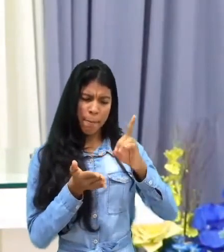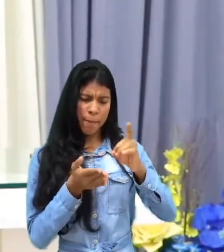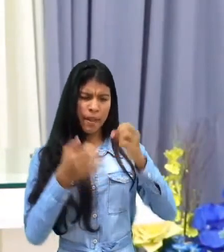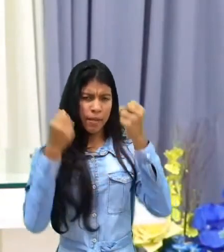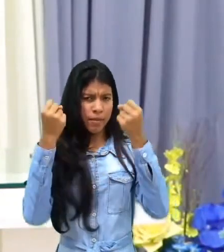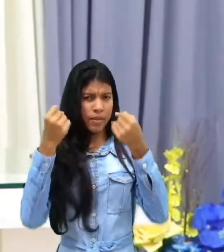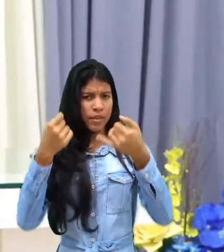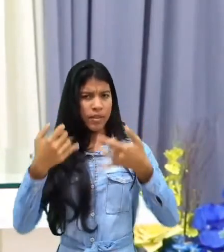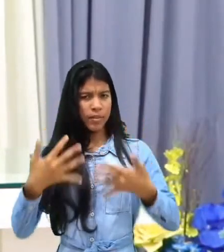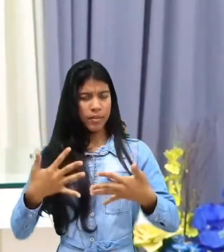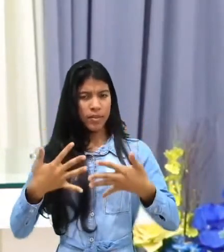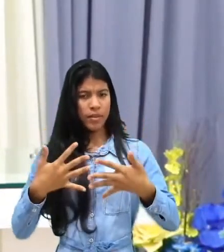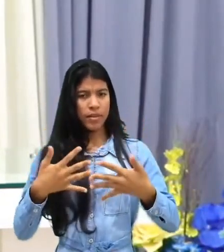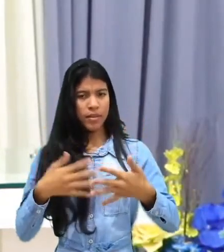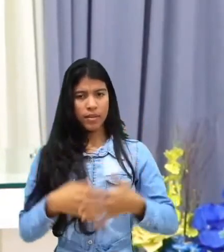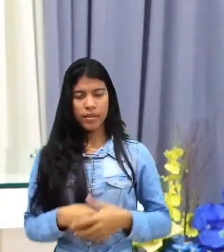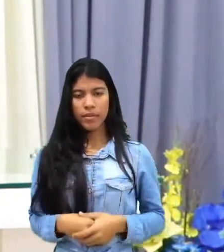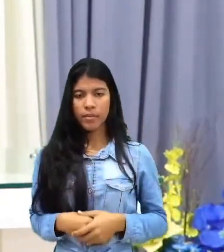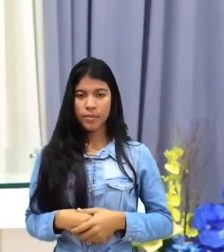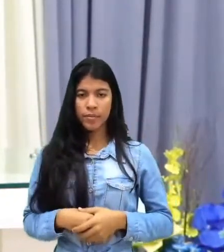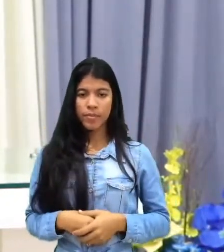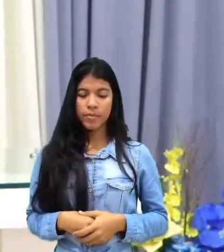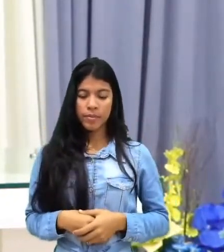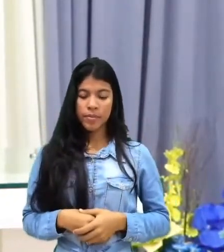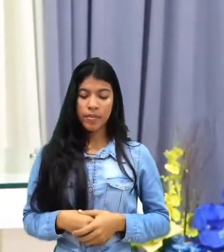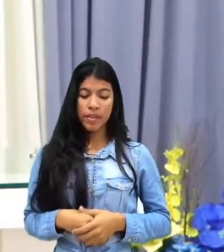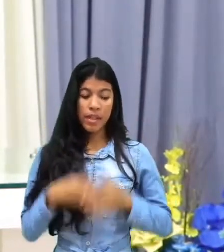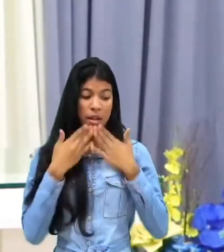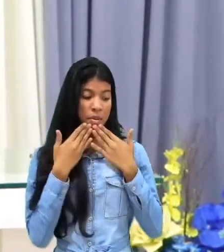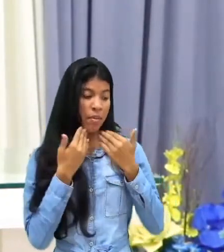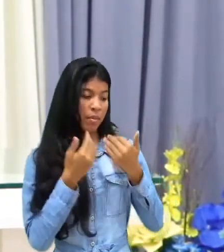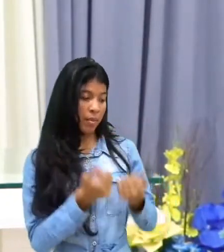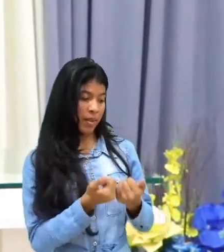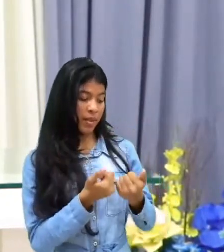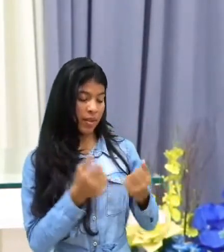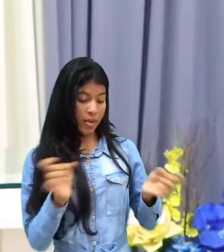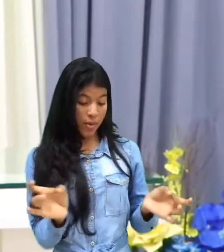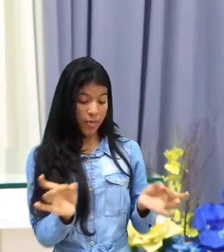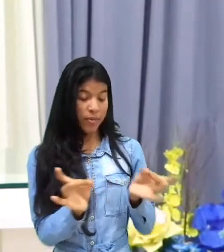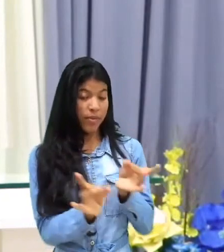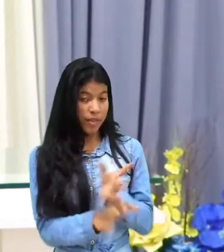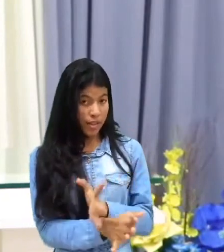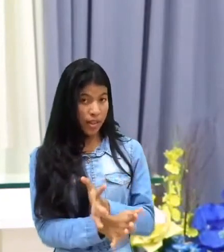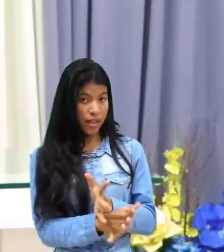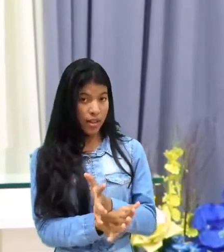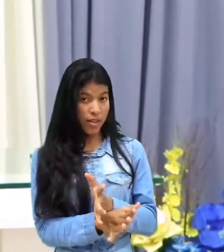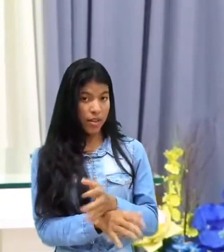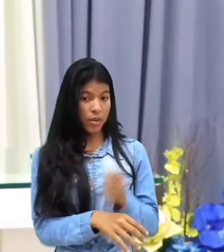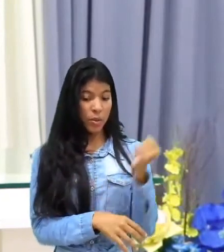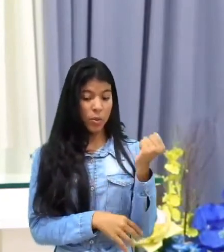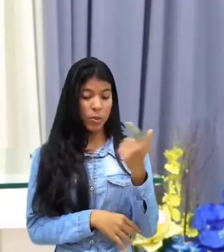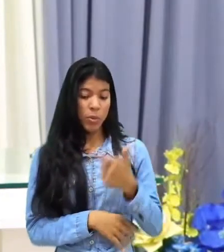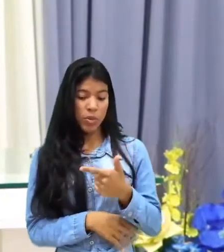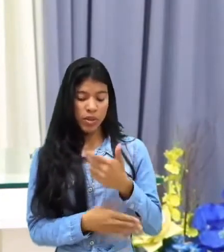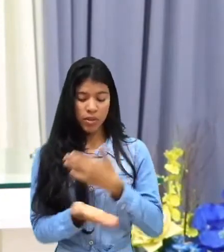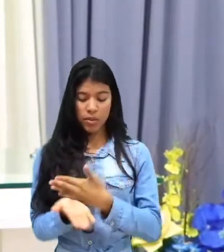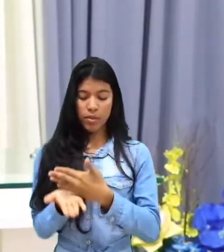A, diz, melhor é o fim de uma coisa do que o